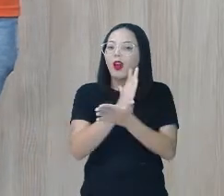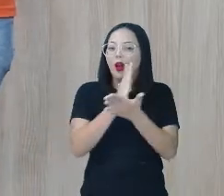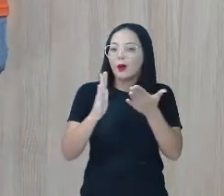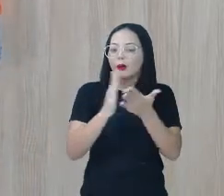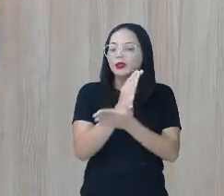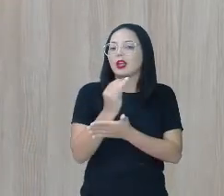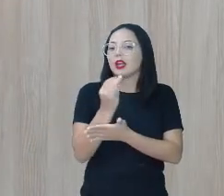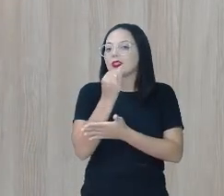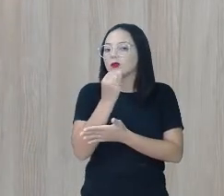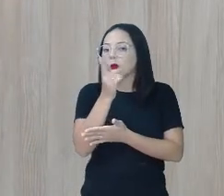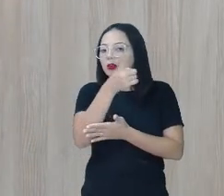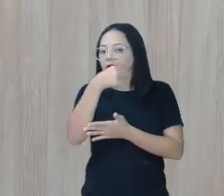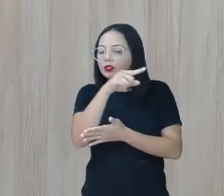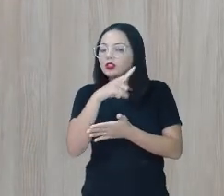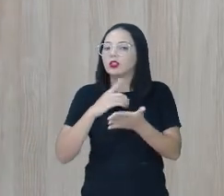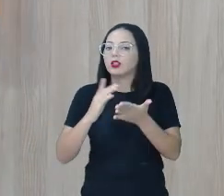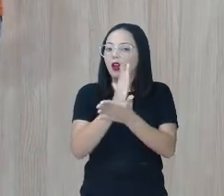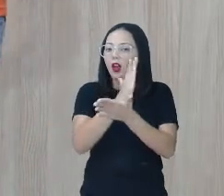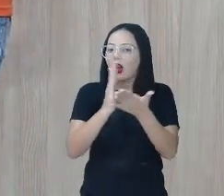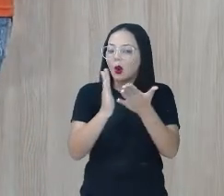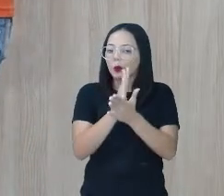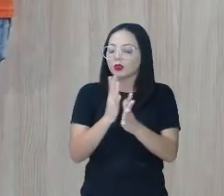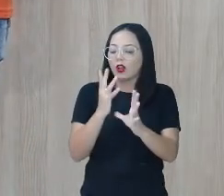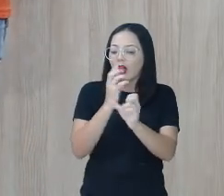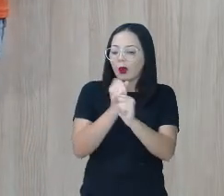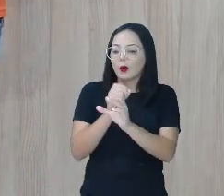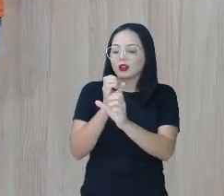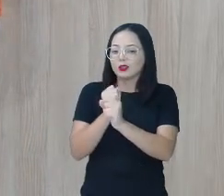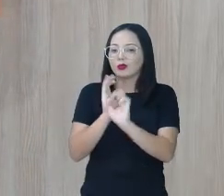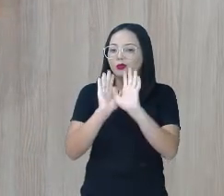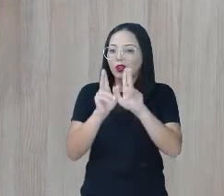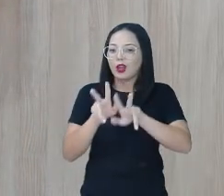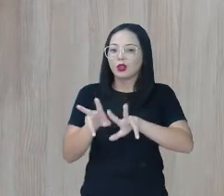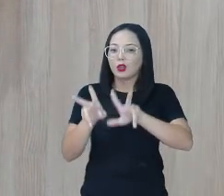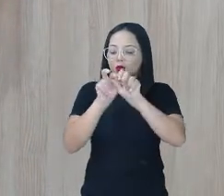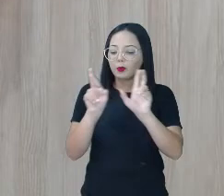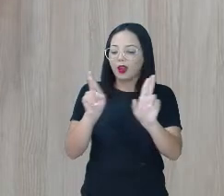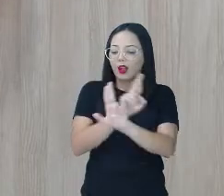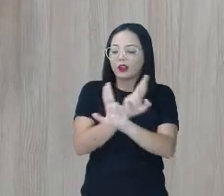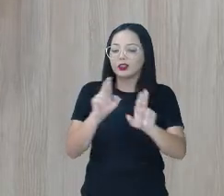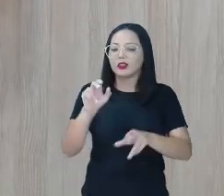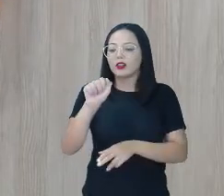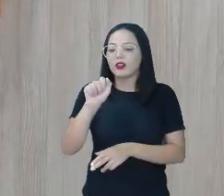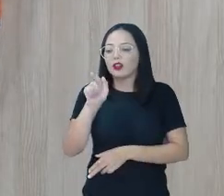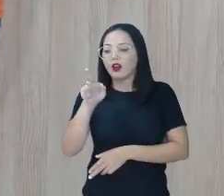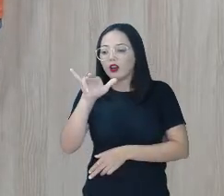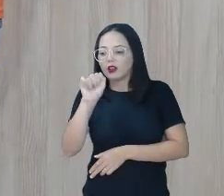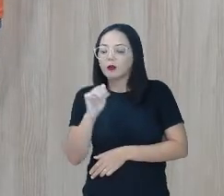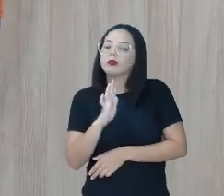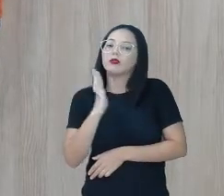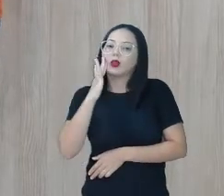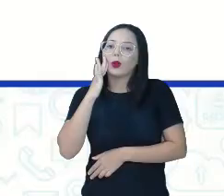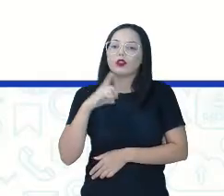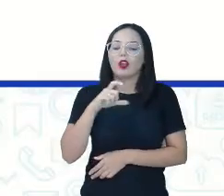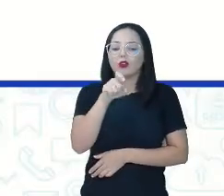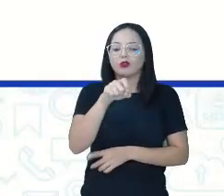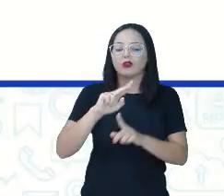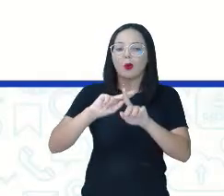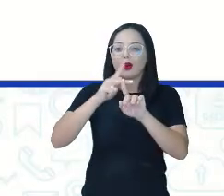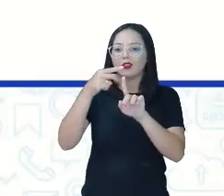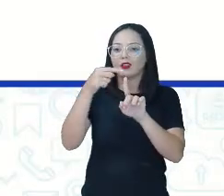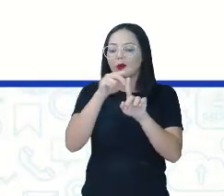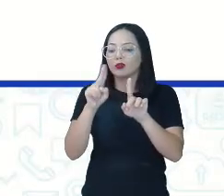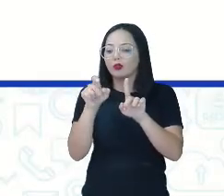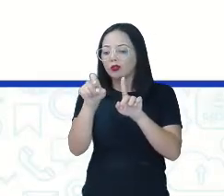para vocês de algumas equações, certo? Relacionado aí à álgebra. Então, eu tenho ali, ó, x²